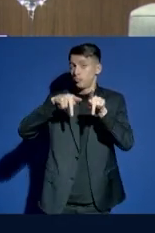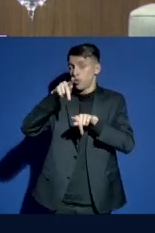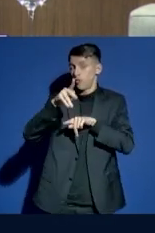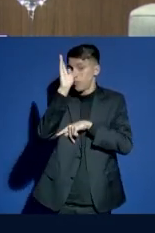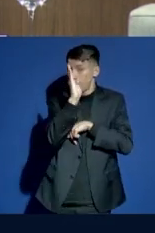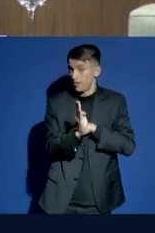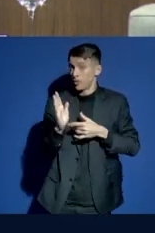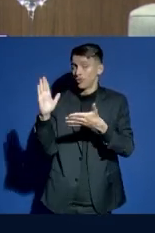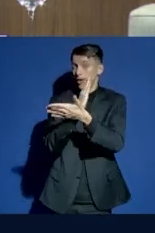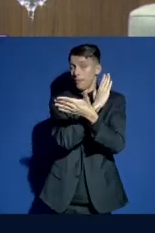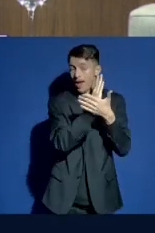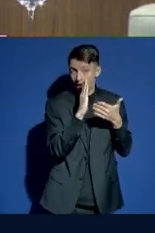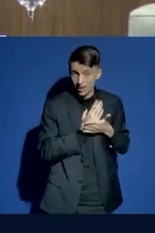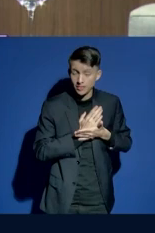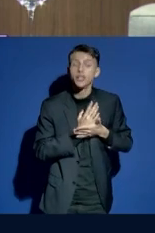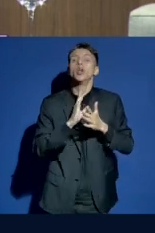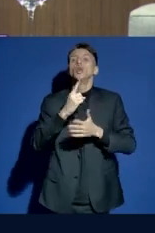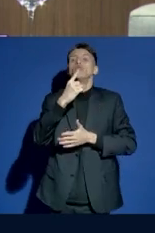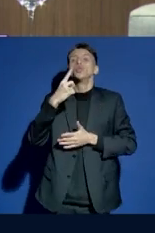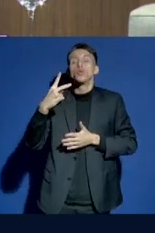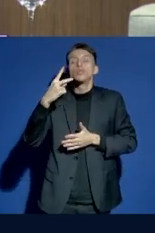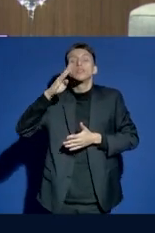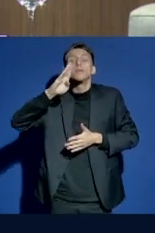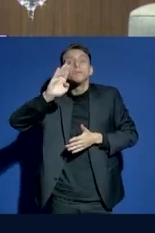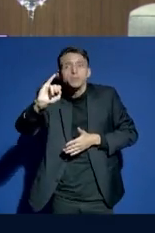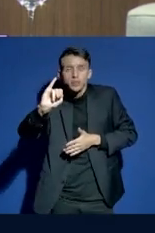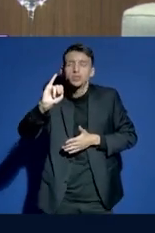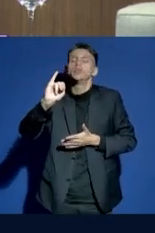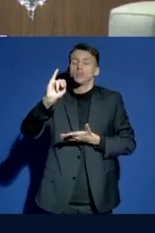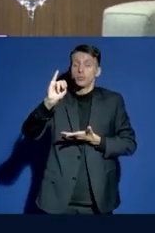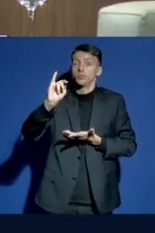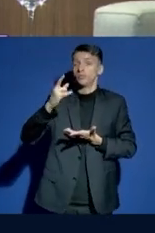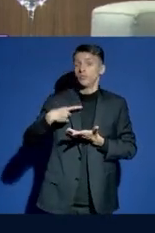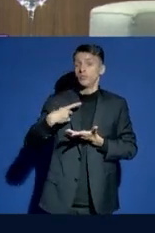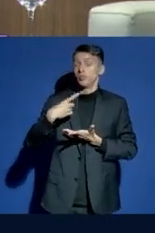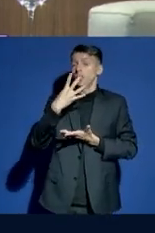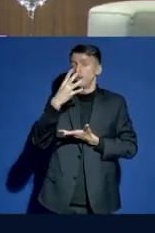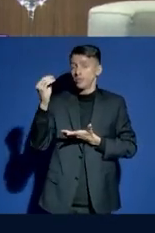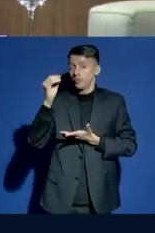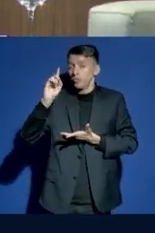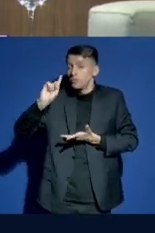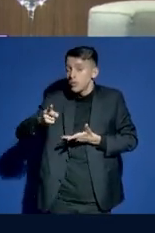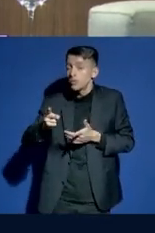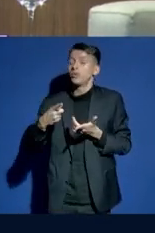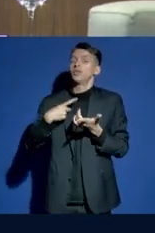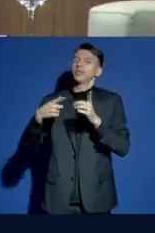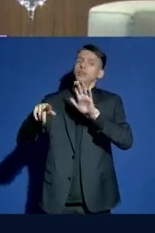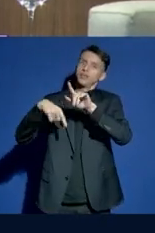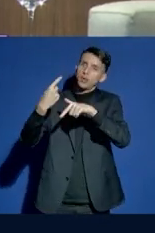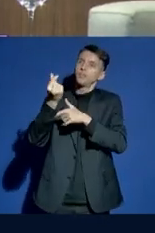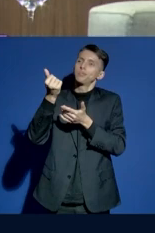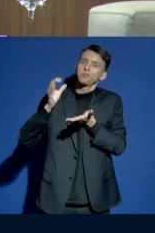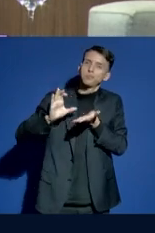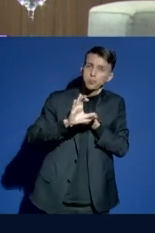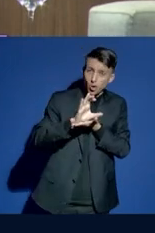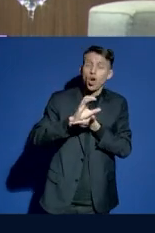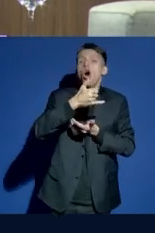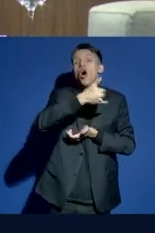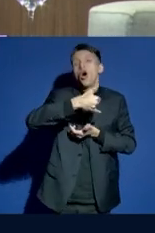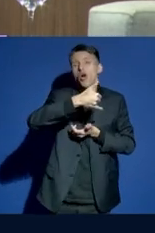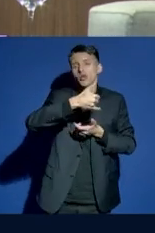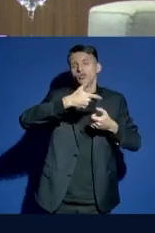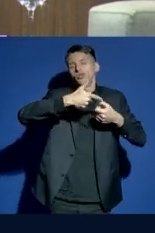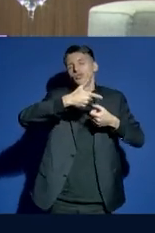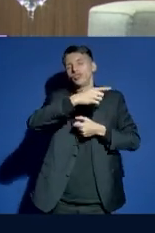todos esses 12 bilhões de 400 é exatamente o que financia o óleo diesel dos nossos sistemas